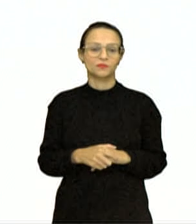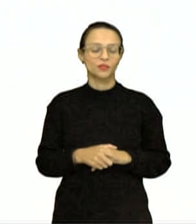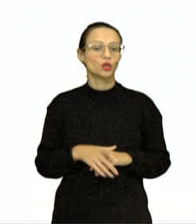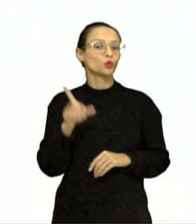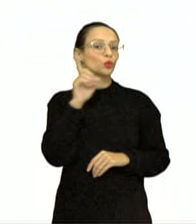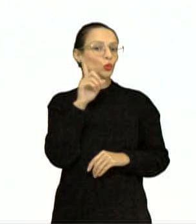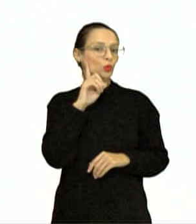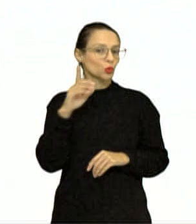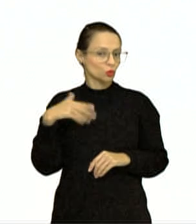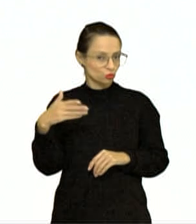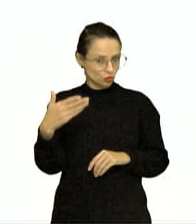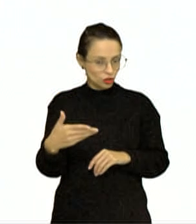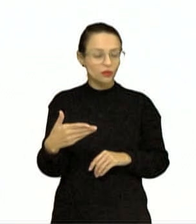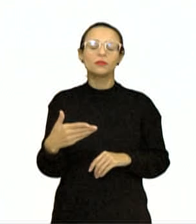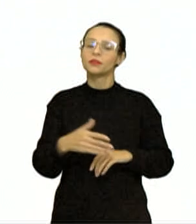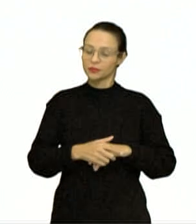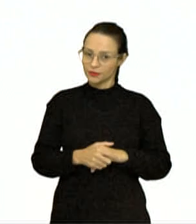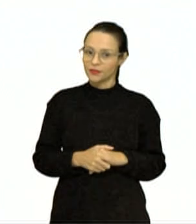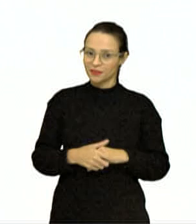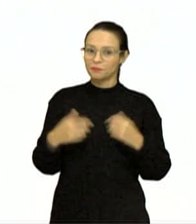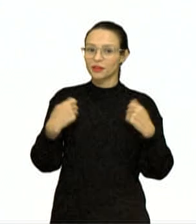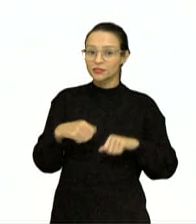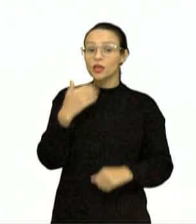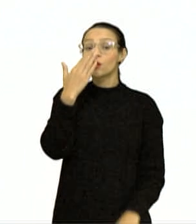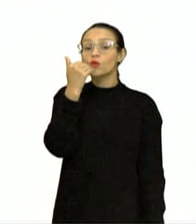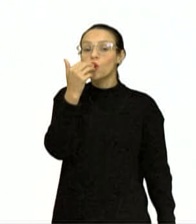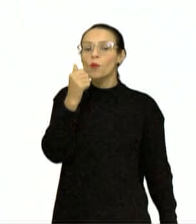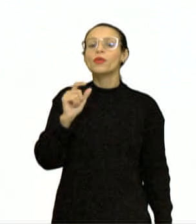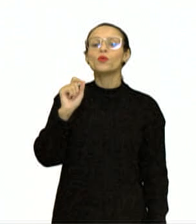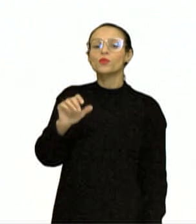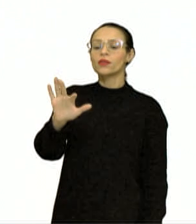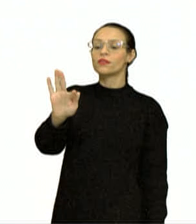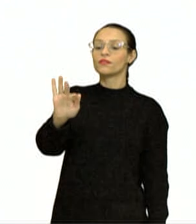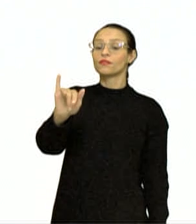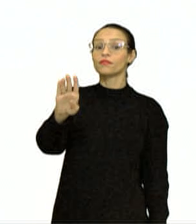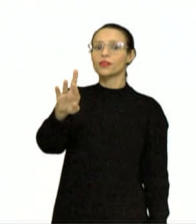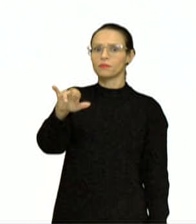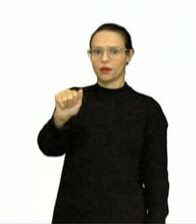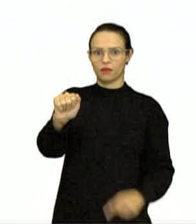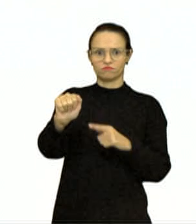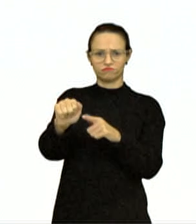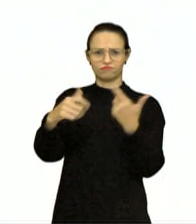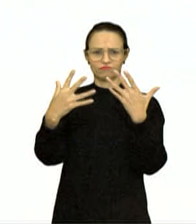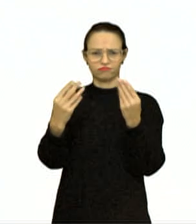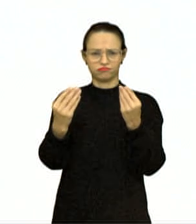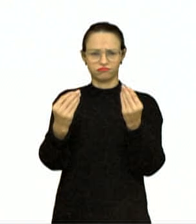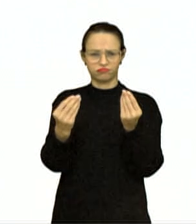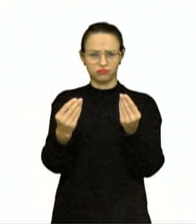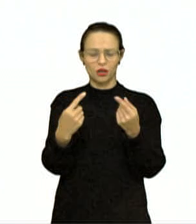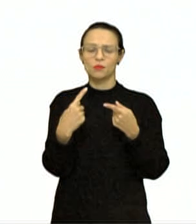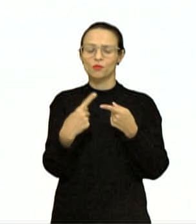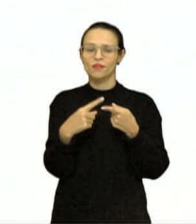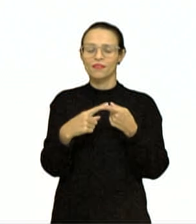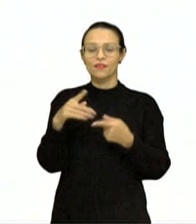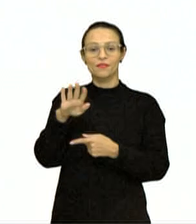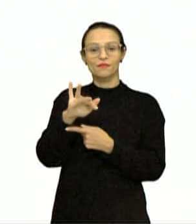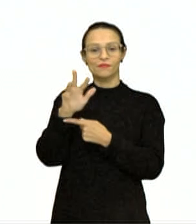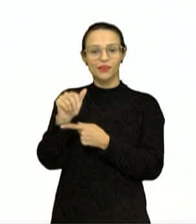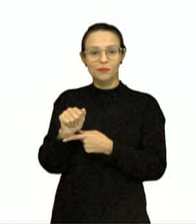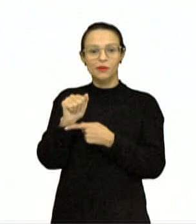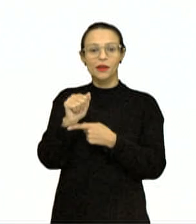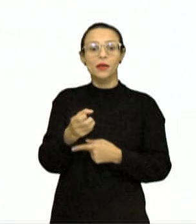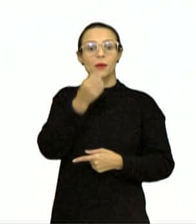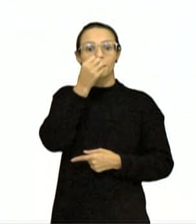Todos os dias deve-se comer fibra. Muita, muitíssima fibra. Fibra suficiente para fazer